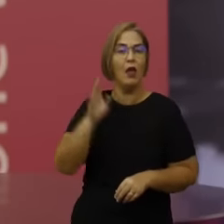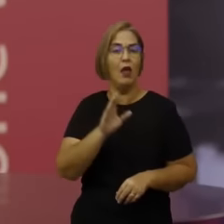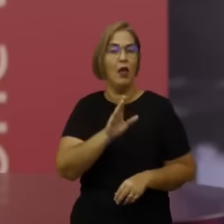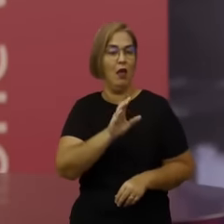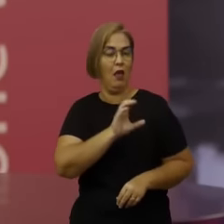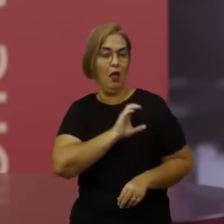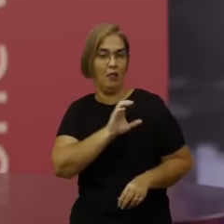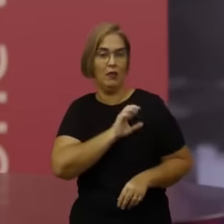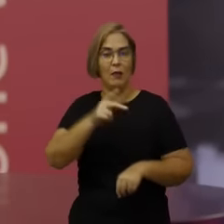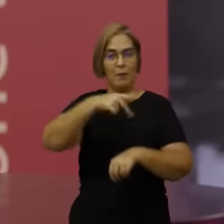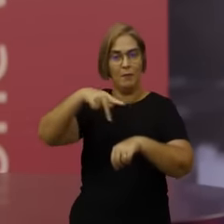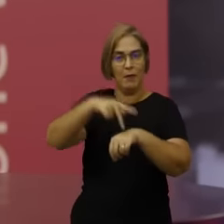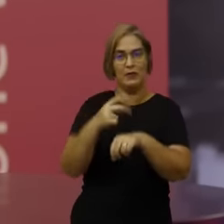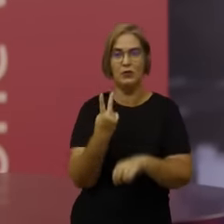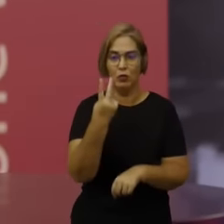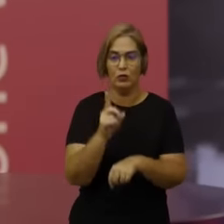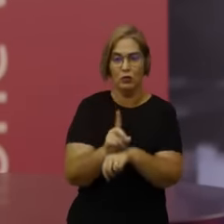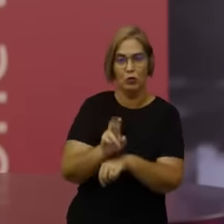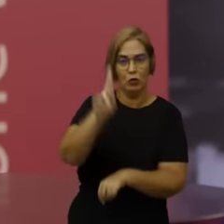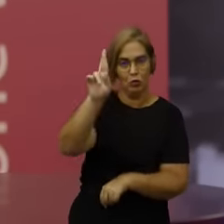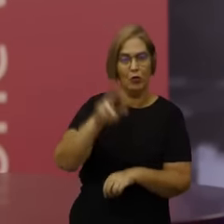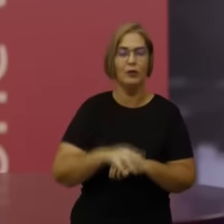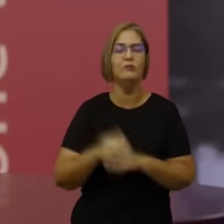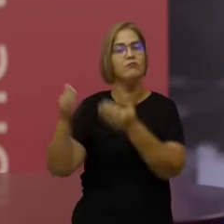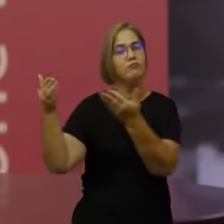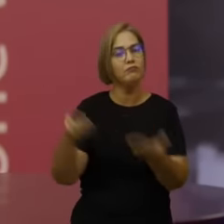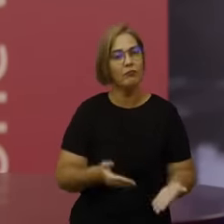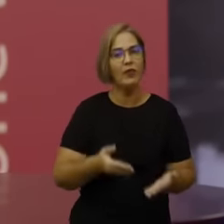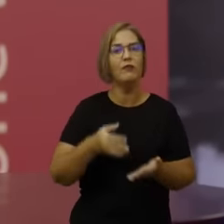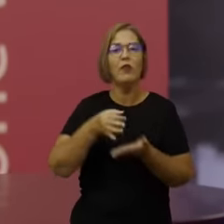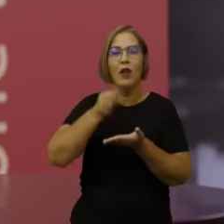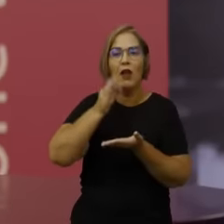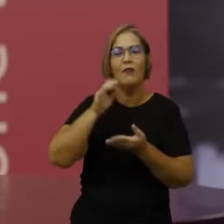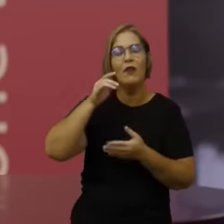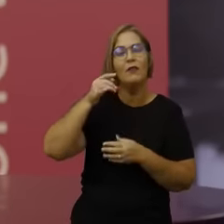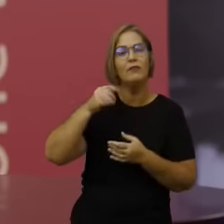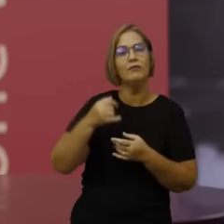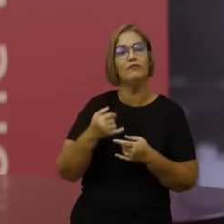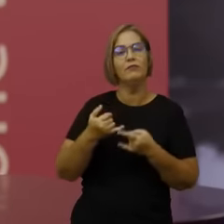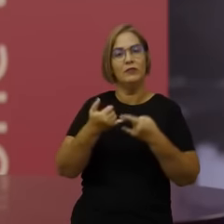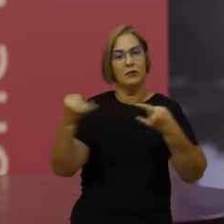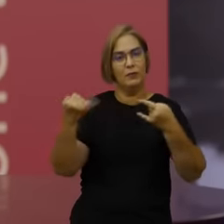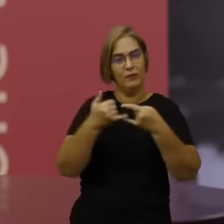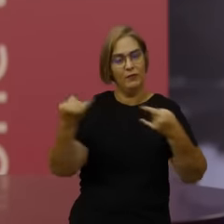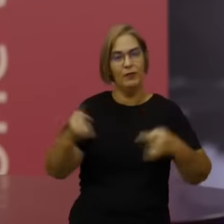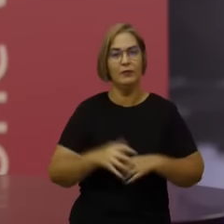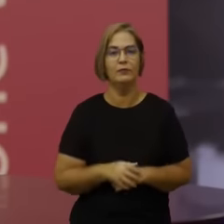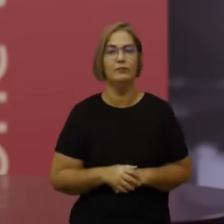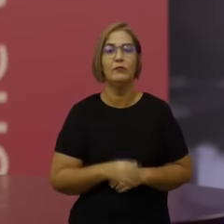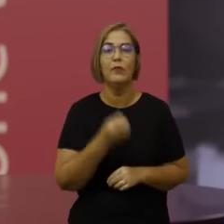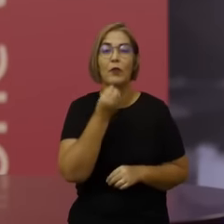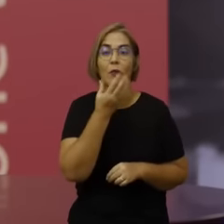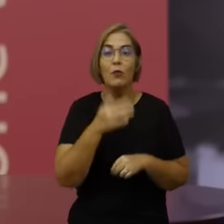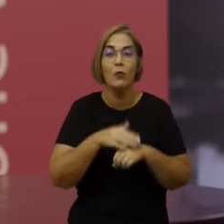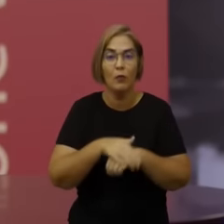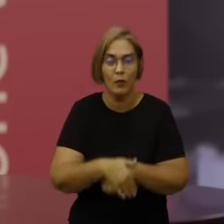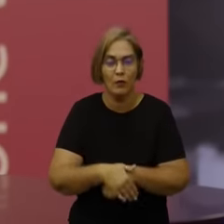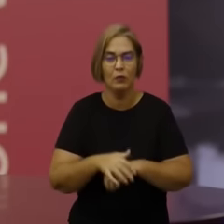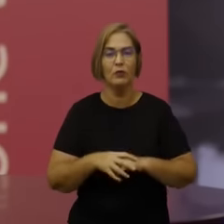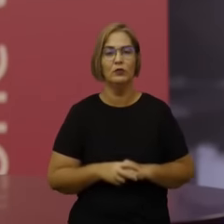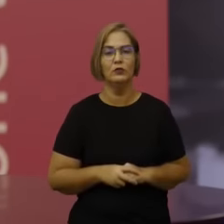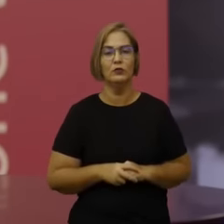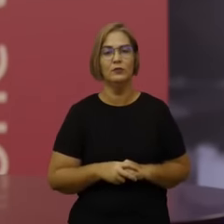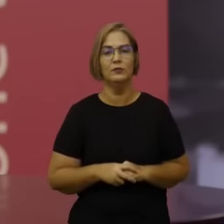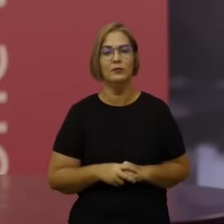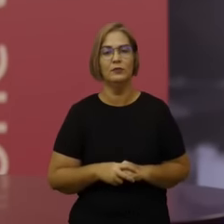bem-vindo ao Café Filosófico CPF. Bem, boa noite. Muito obrigado eh pela acolhida.